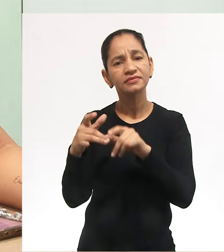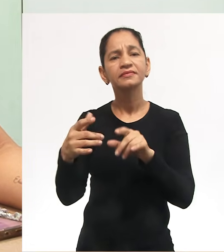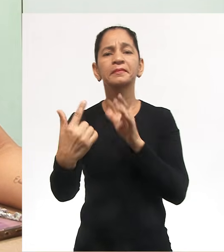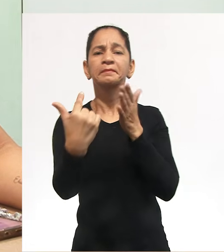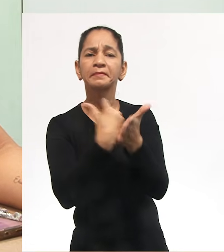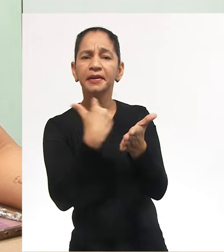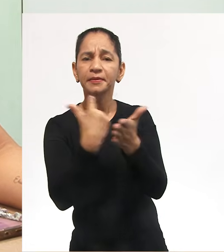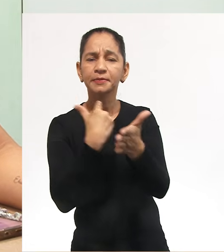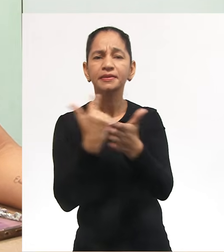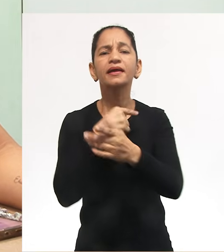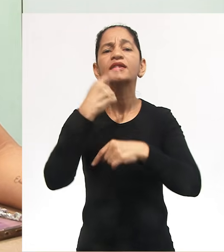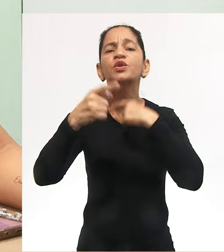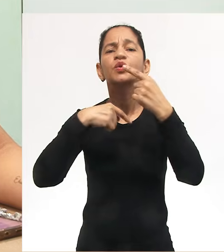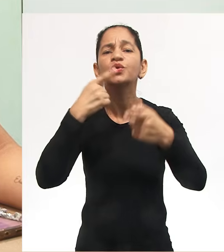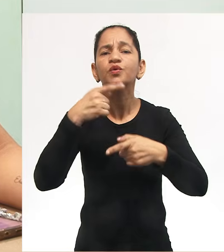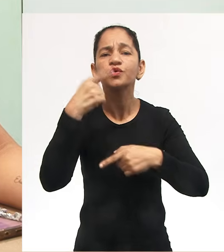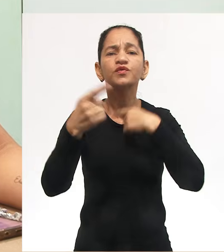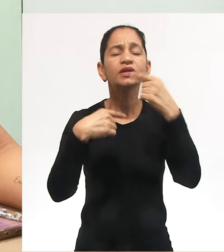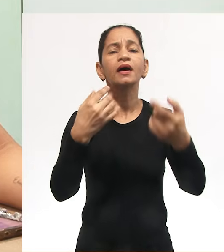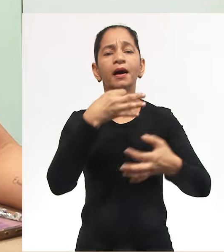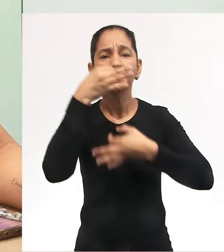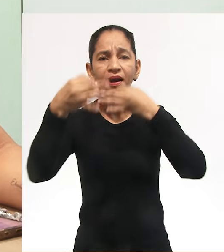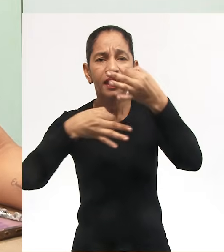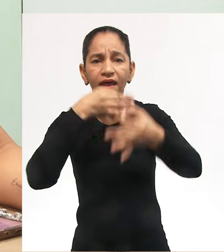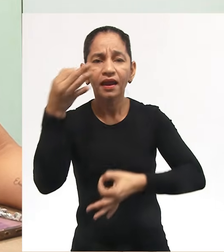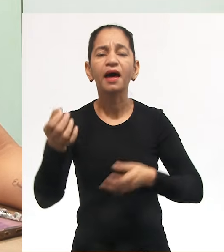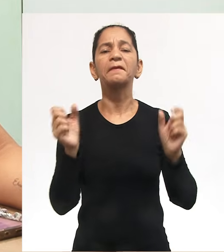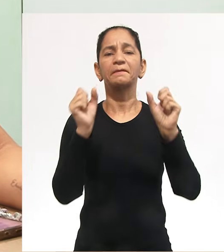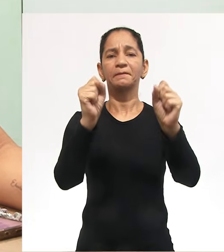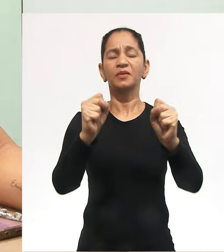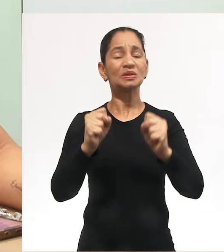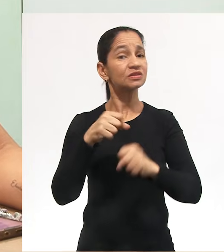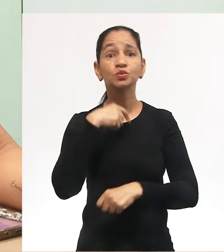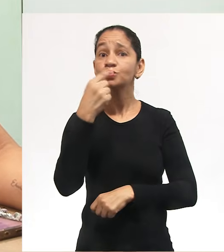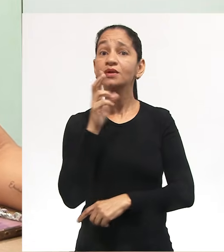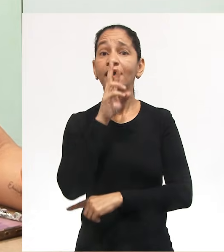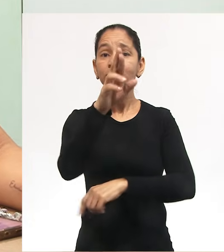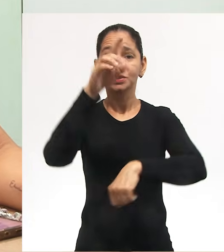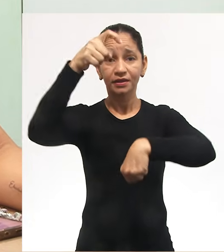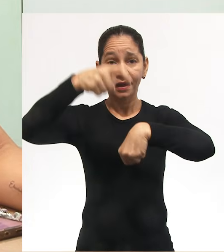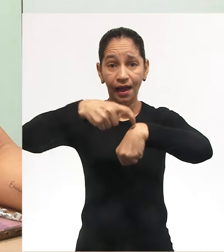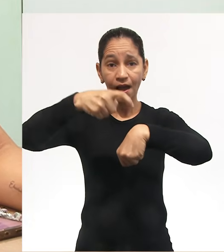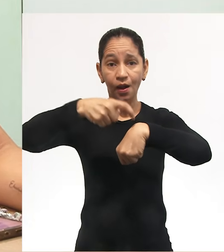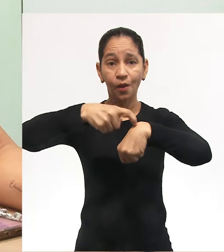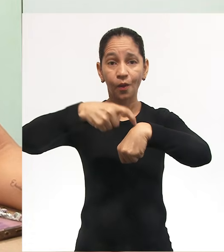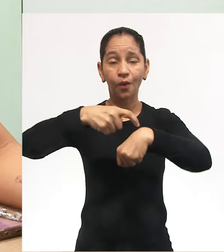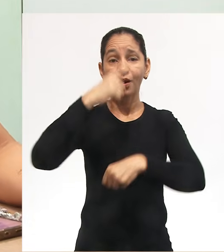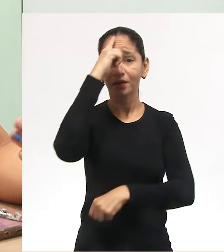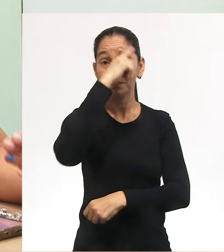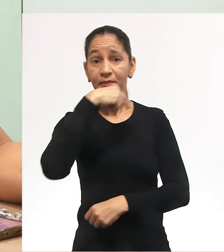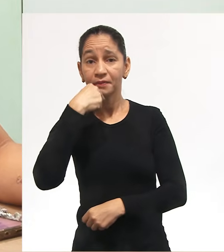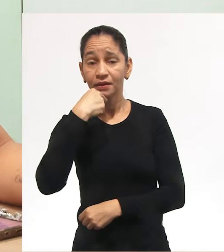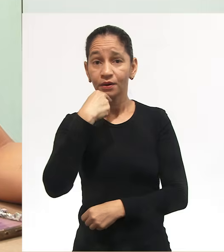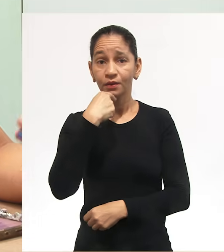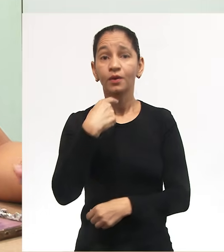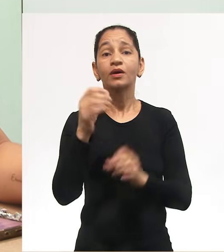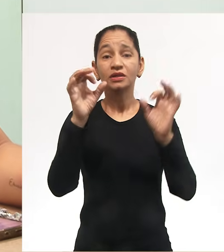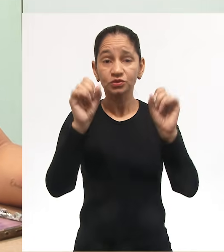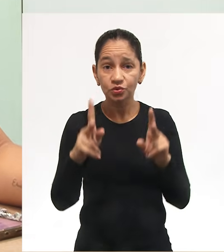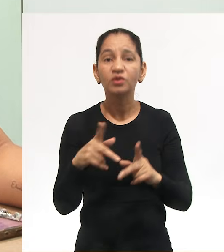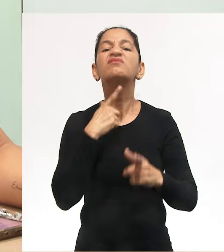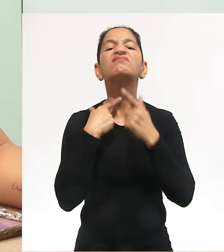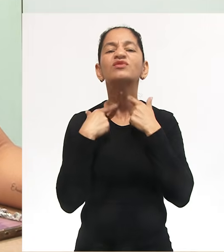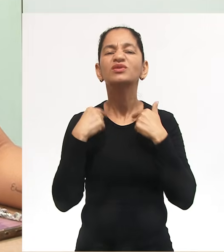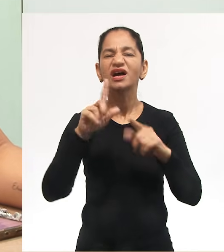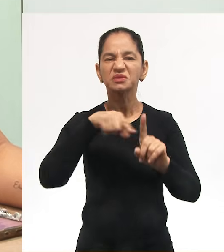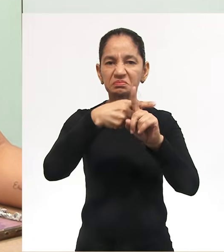Você pode interagir, pode entrar no chat, mandar sua pergunta, seu comentário, sua dúvida. Se a gente não conseguir